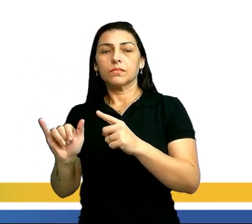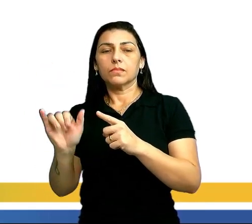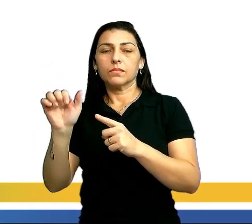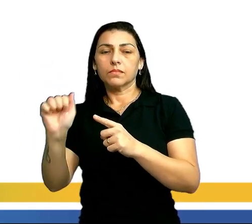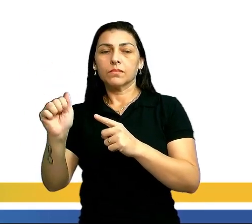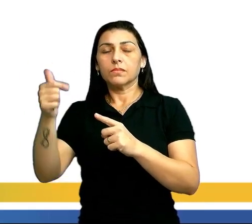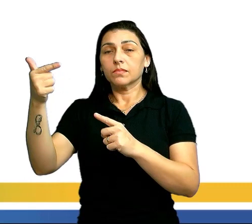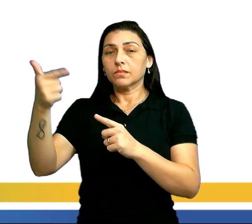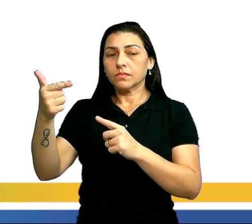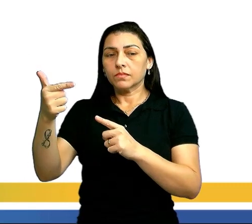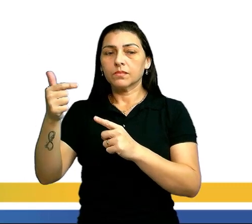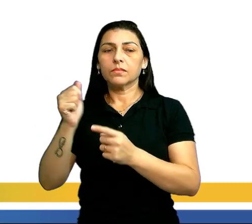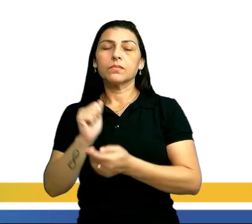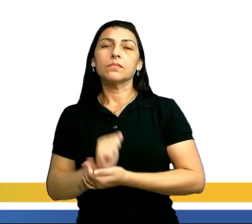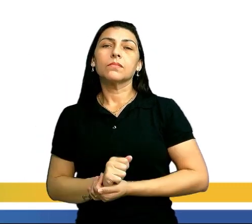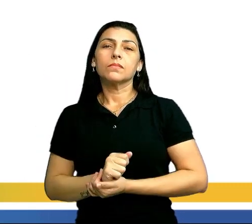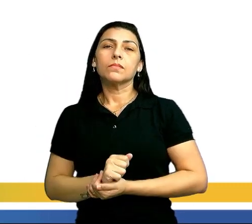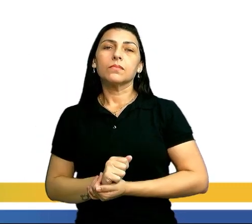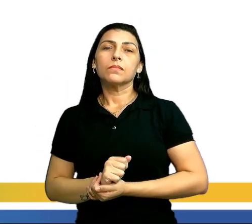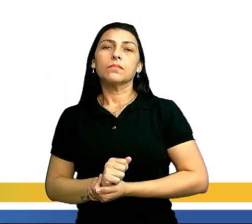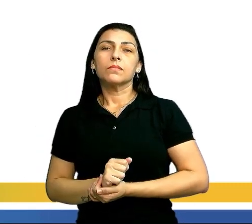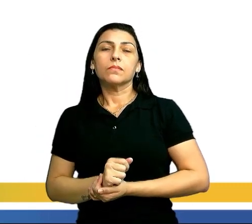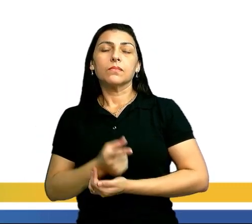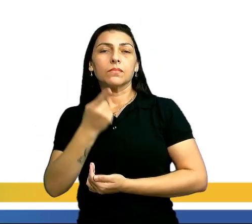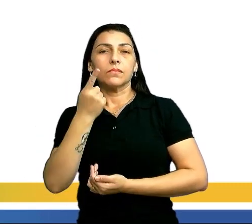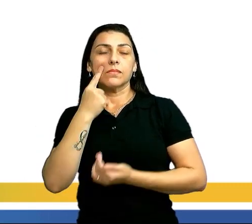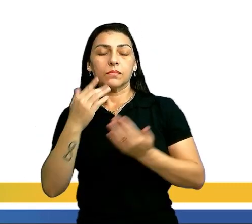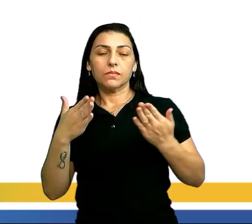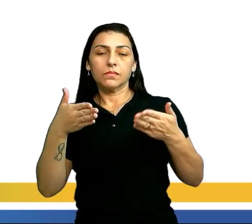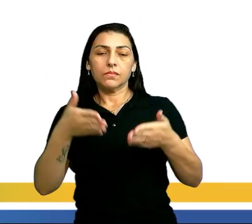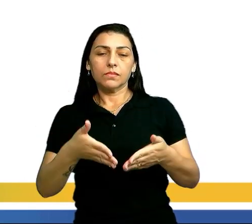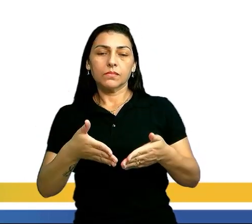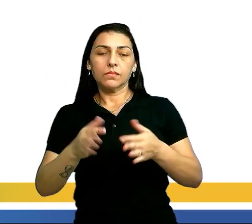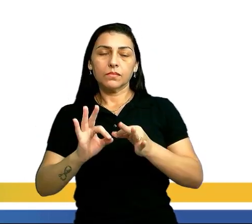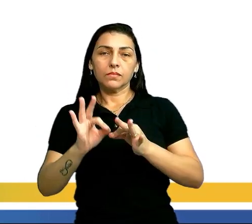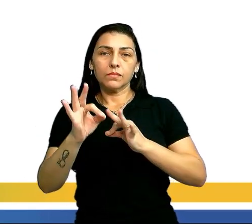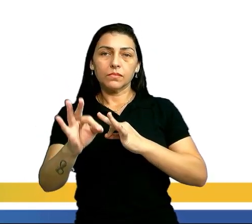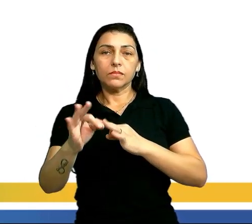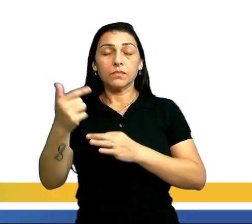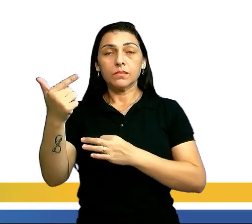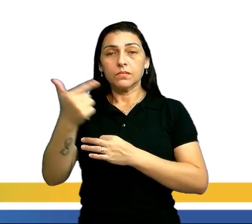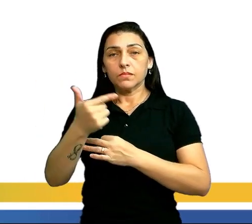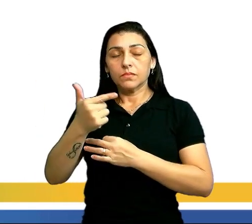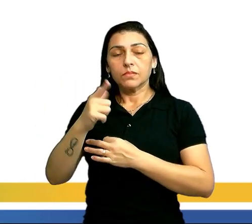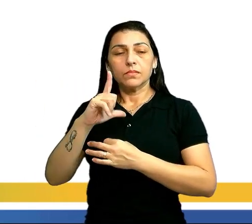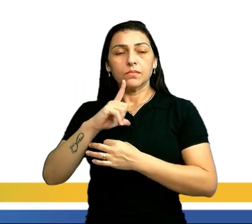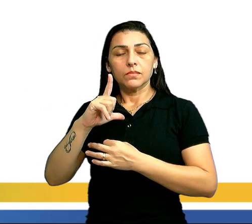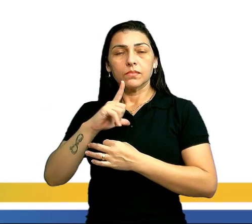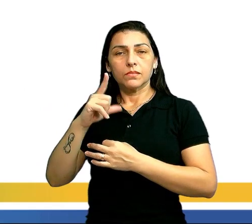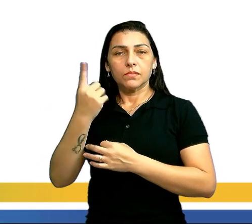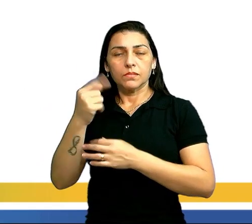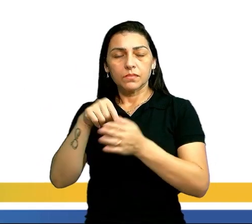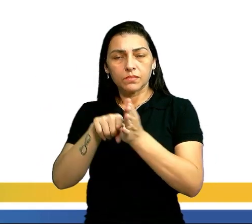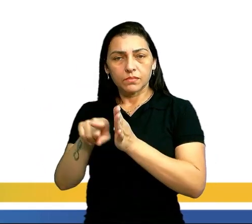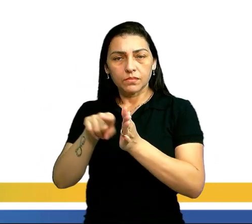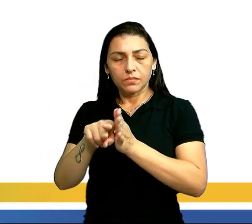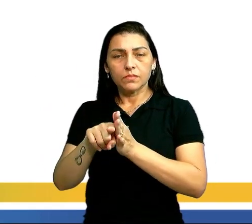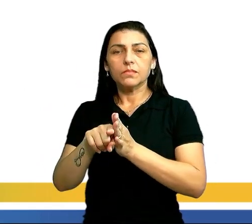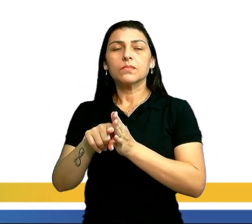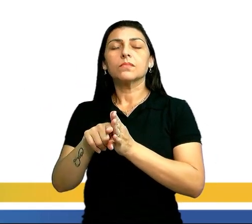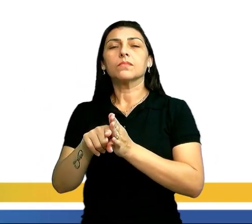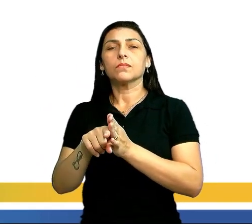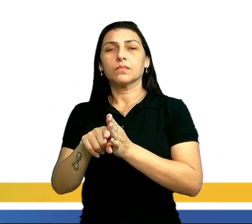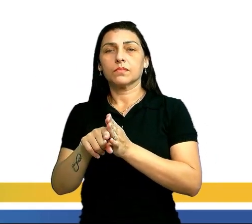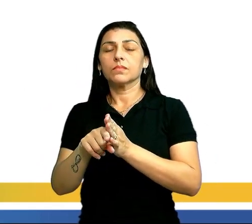ya. Bom, então vamos focar nisso aí. Distância entre dois pontos. Nós teremos uma questão relacionada a